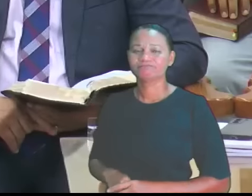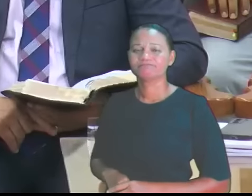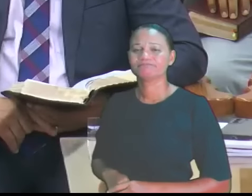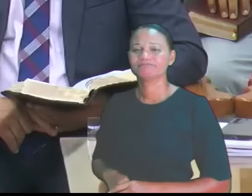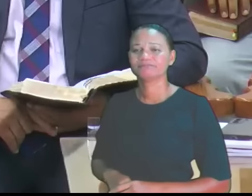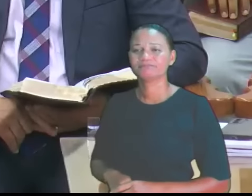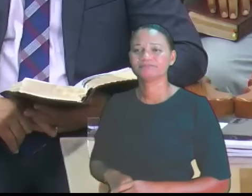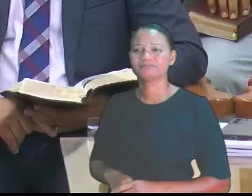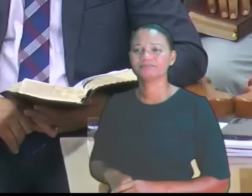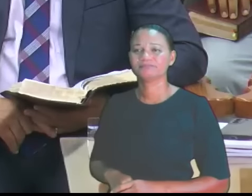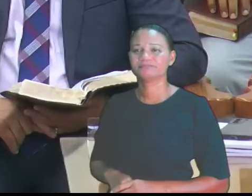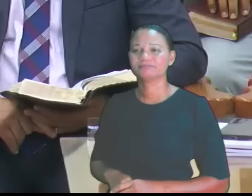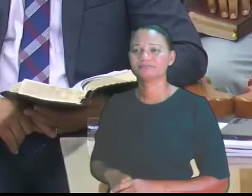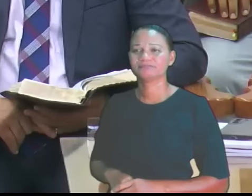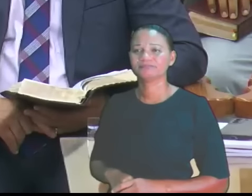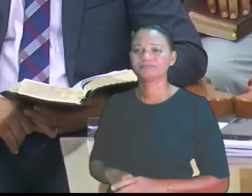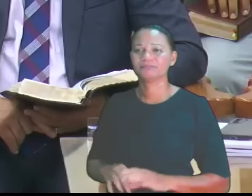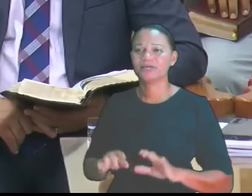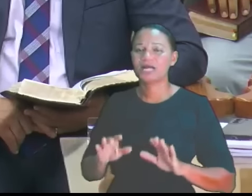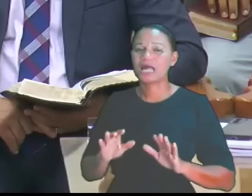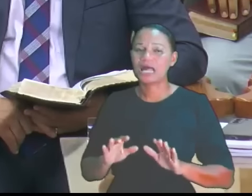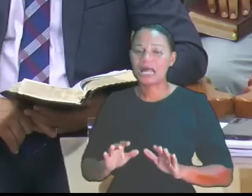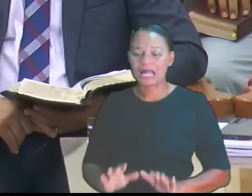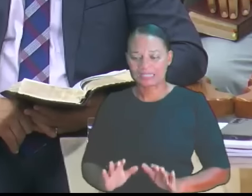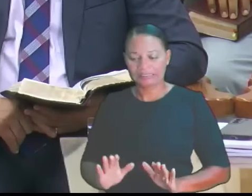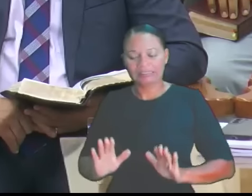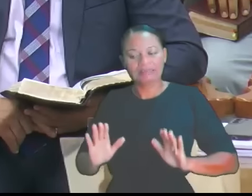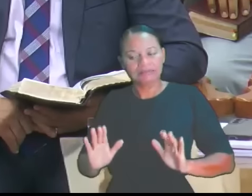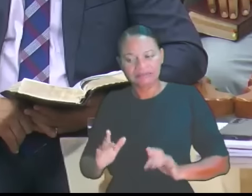Do Éden nós saímos com defeito de fabricação.